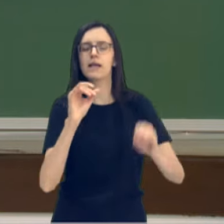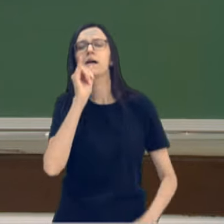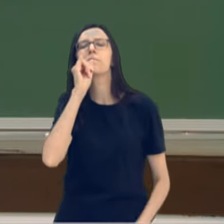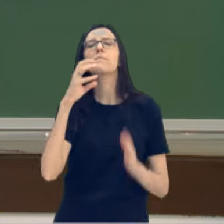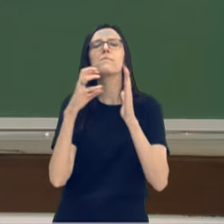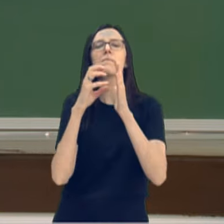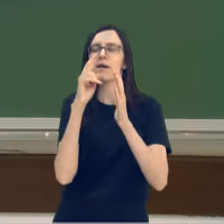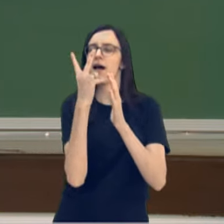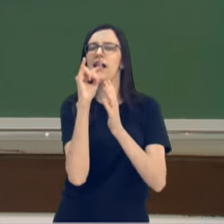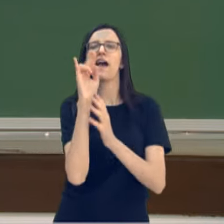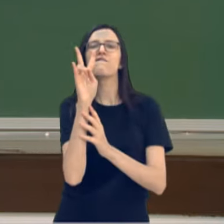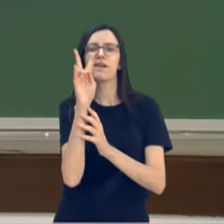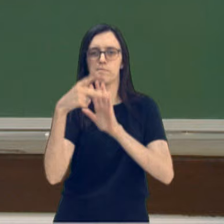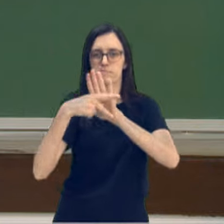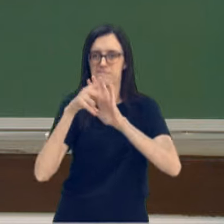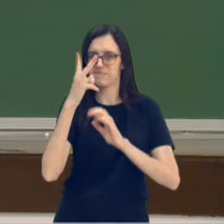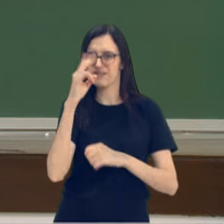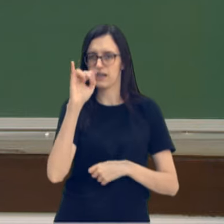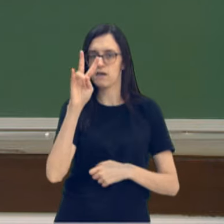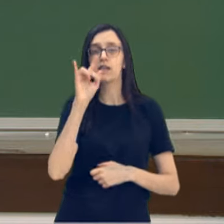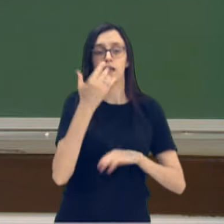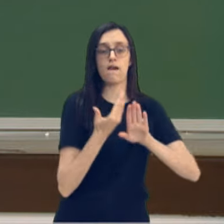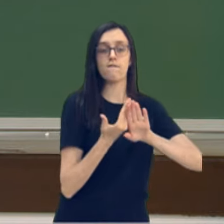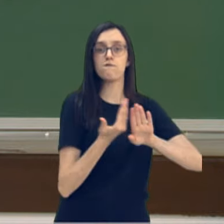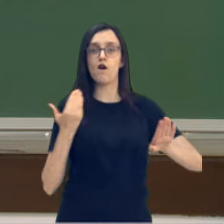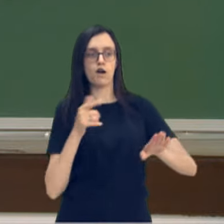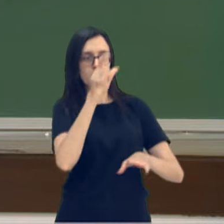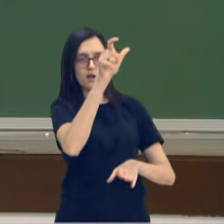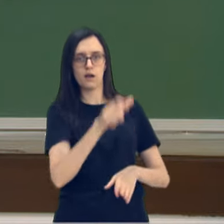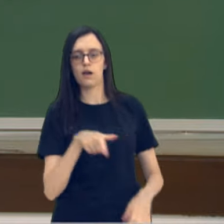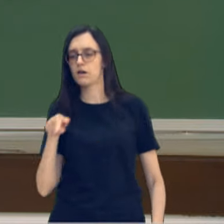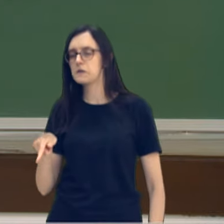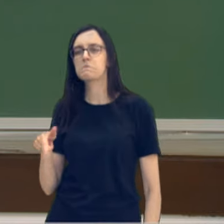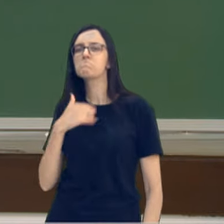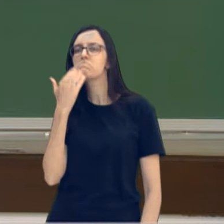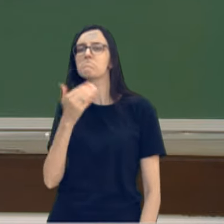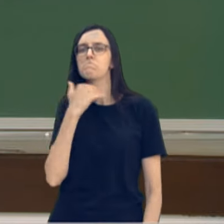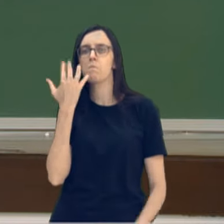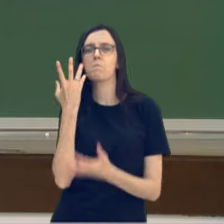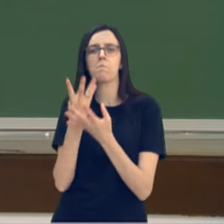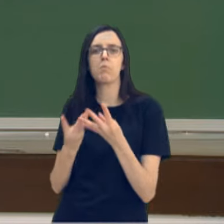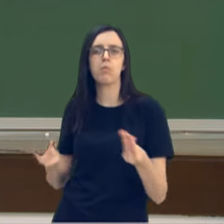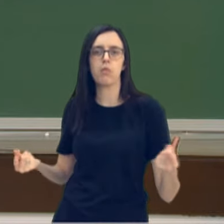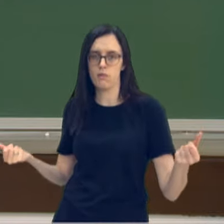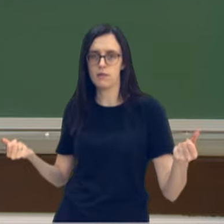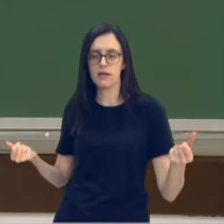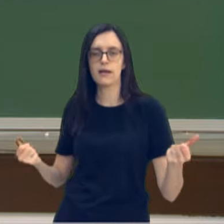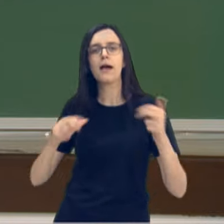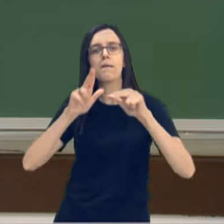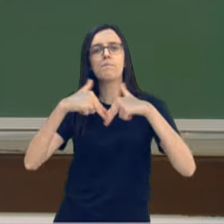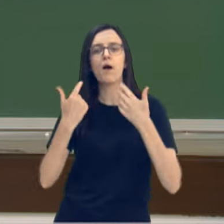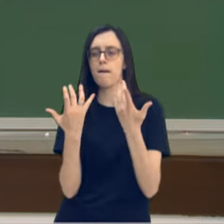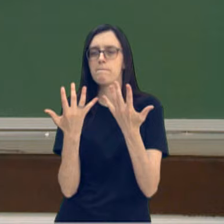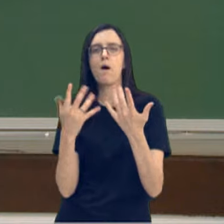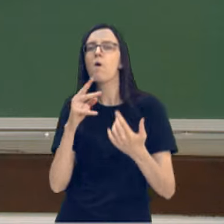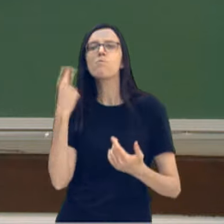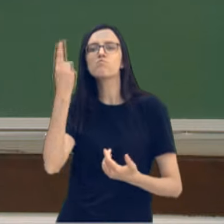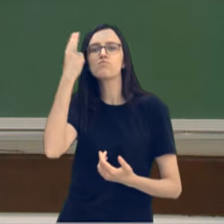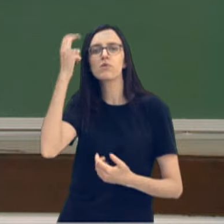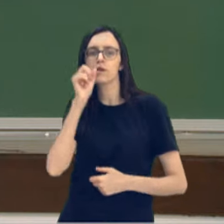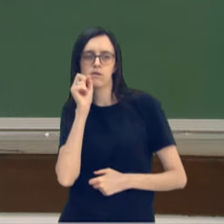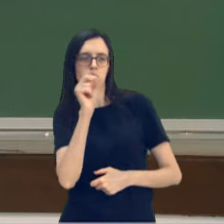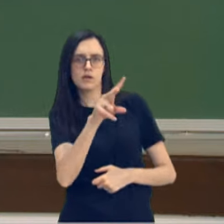exemplo, em pouquíssimo tempo fora do corpo hospedeiro, ele já não é mais viável. Por isso que, por exemplo, pelas mãos a gente não consegue